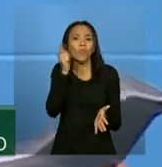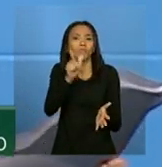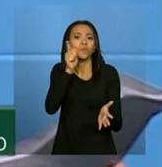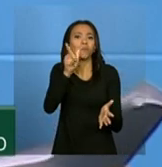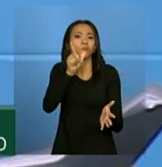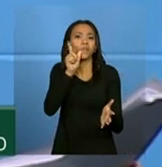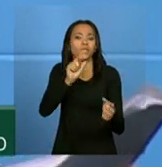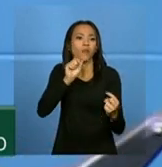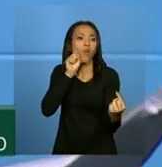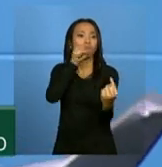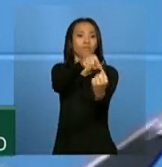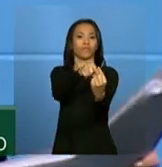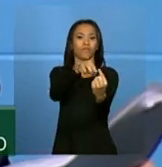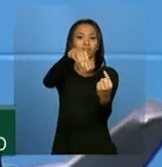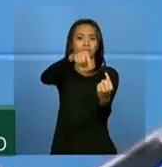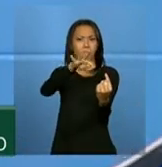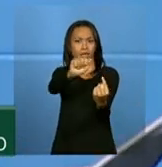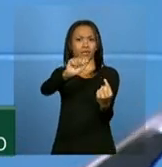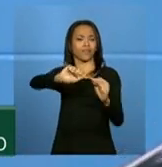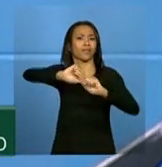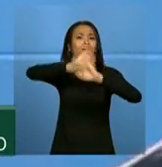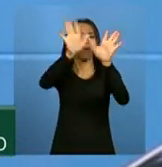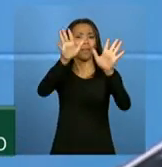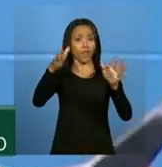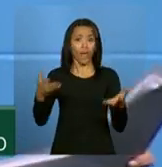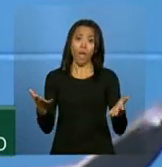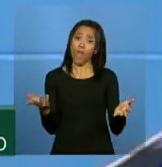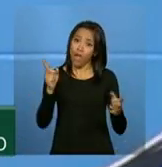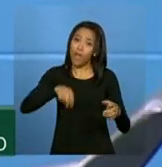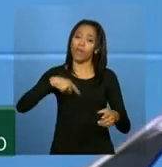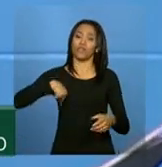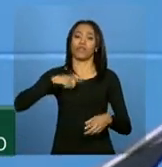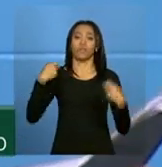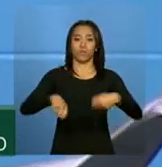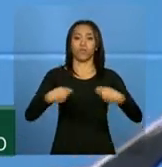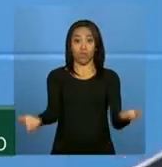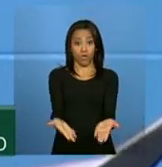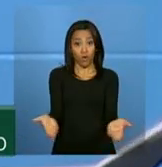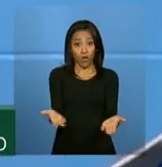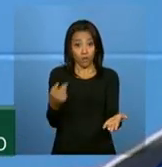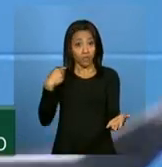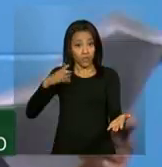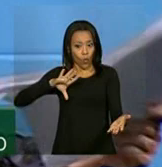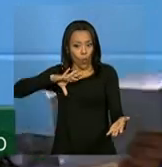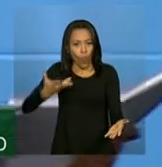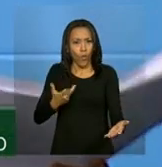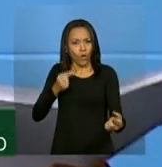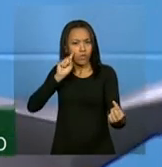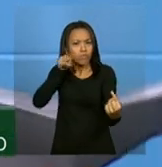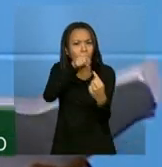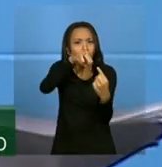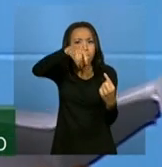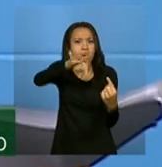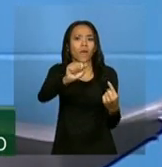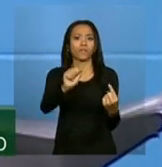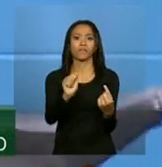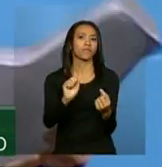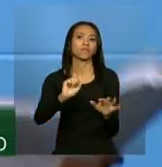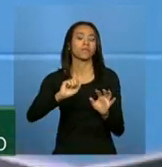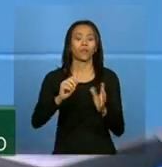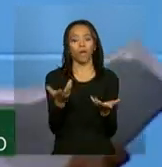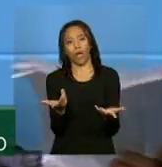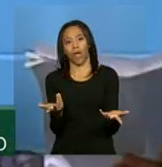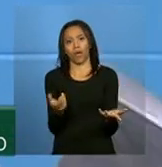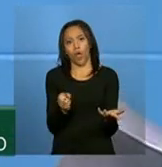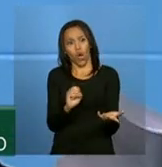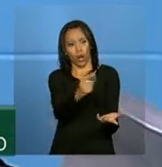metas claras, não conseguimos ter metas ousadas, que é o que nós temos que ter agora. As metas têm que ser ousadas para que a gente persiga. Não podem ser metas óbvias.